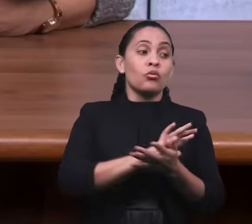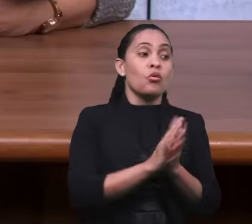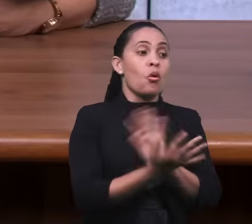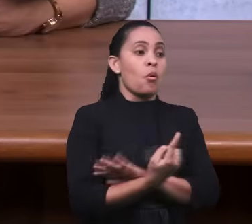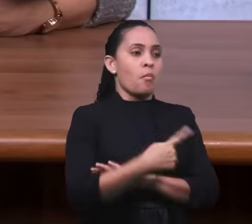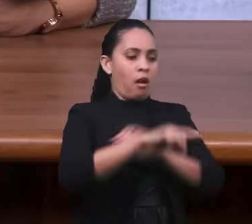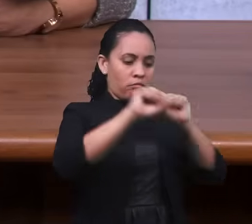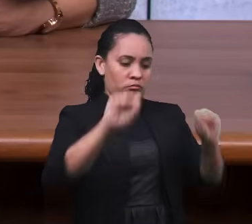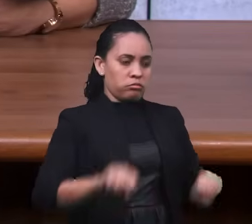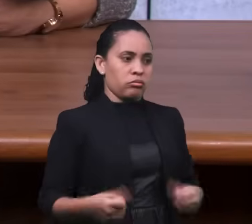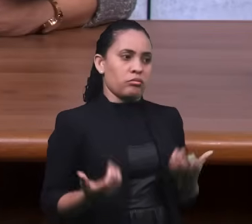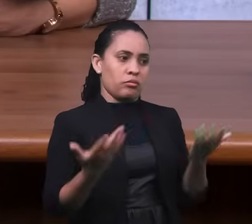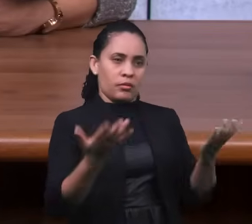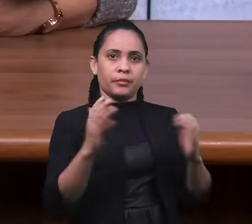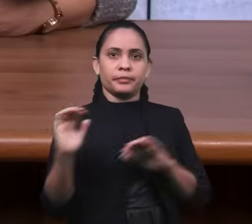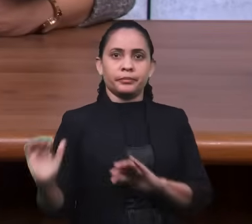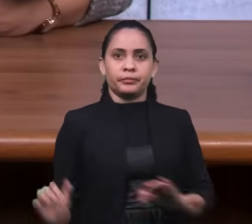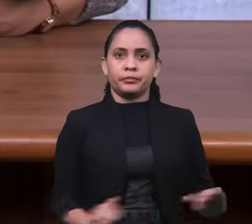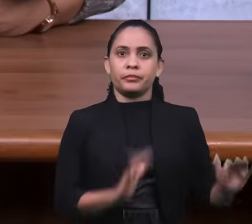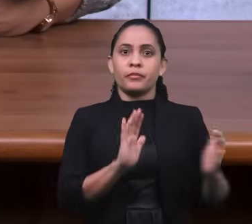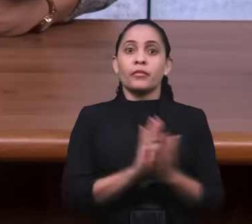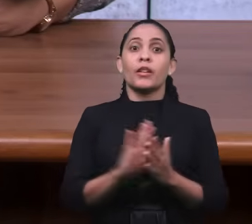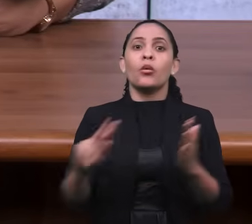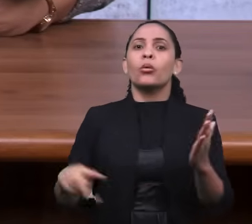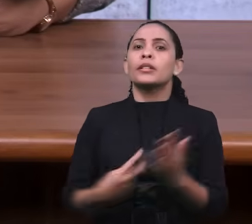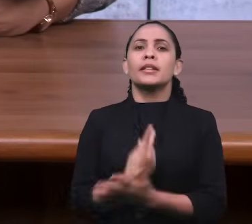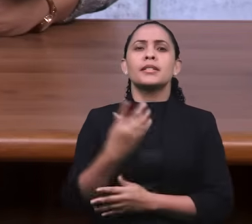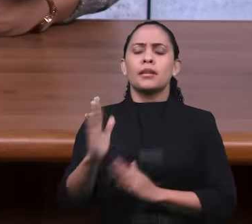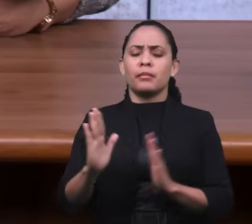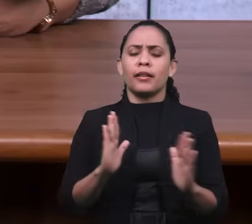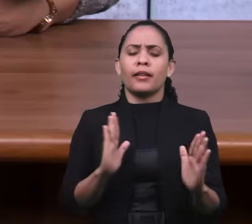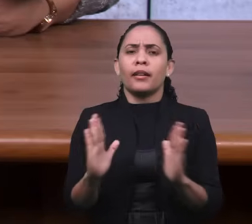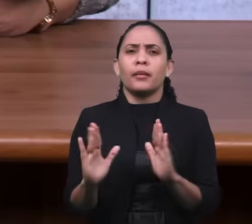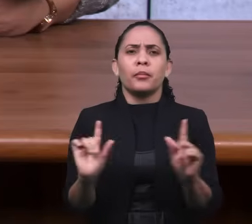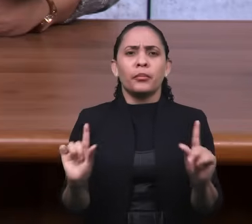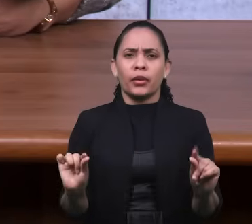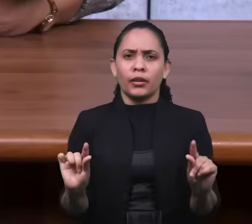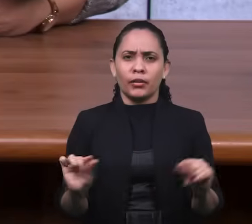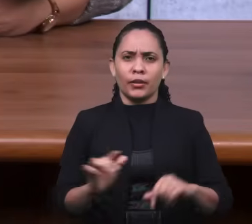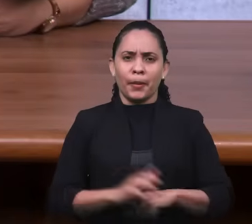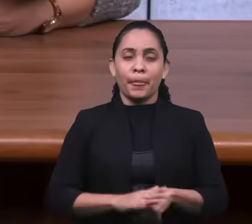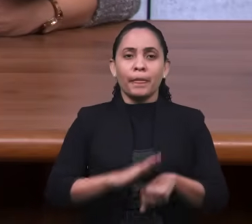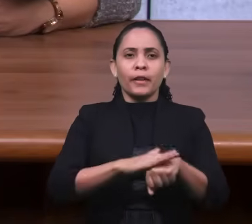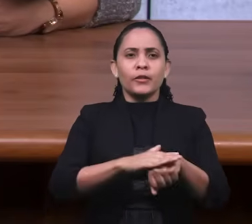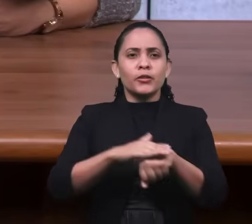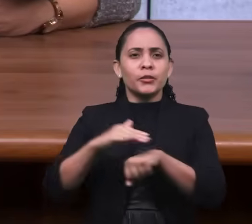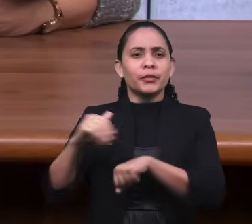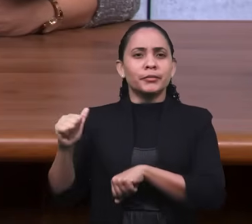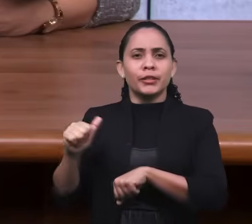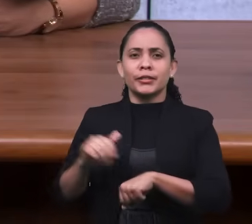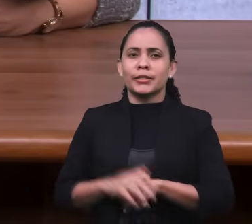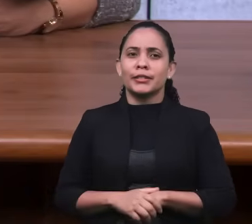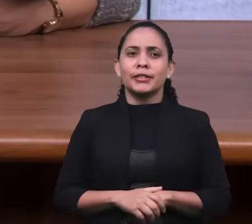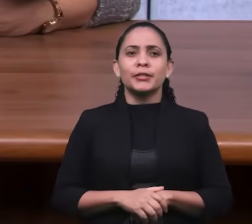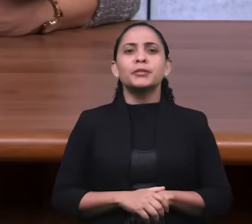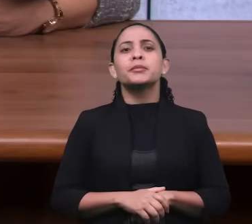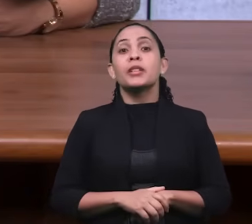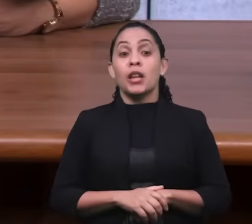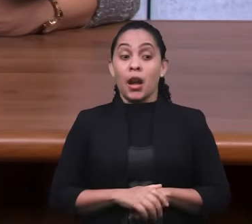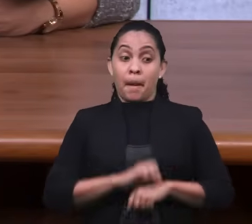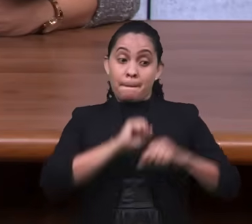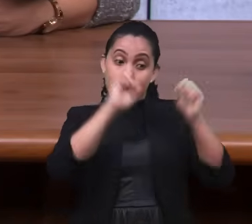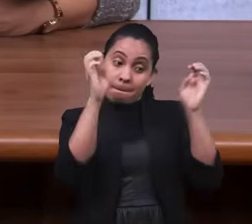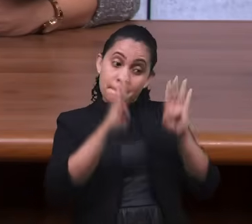seu altar. Pelo que naquele dia lhe chamaram Jerubaal, dizendo: